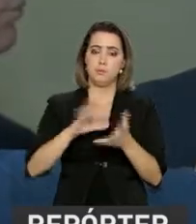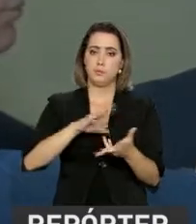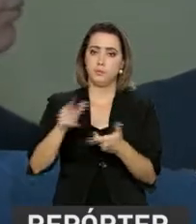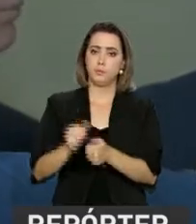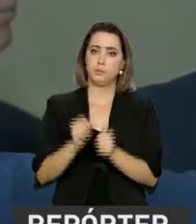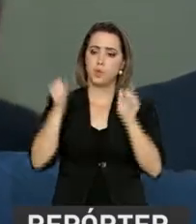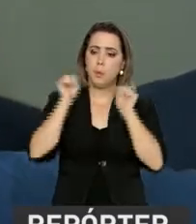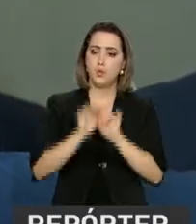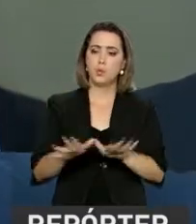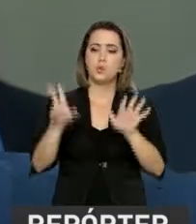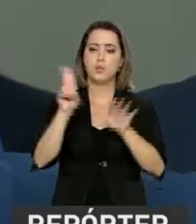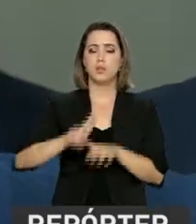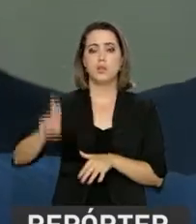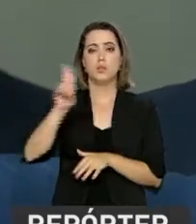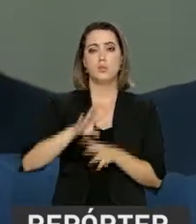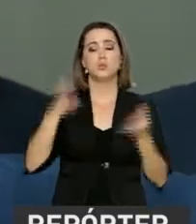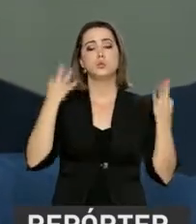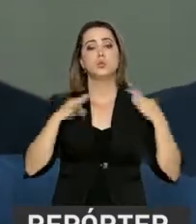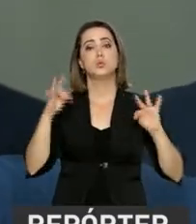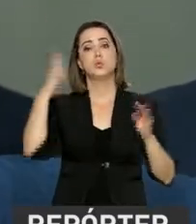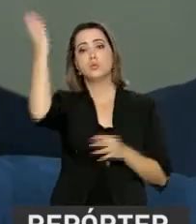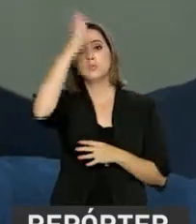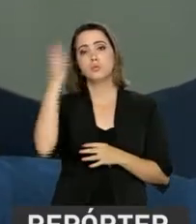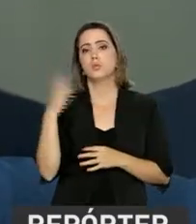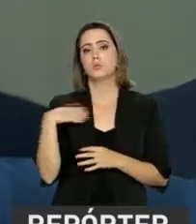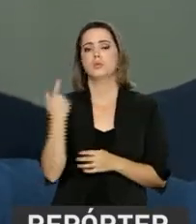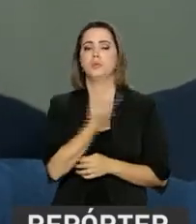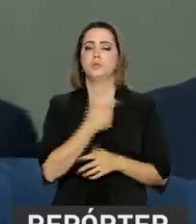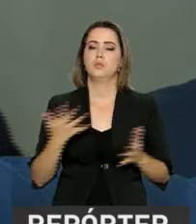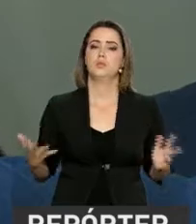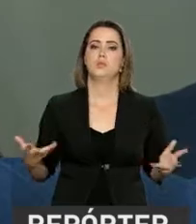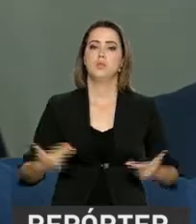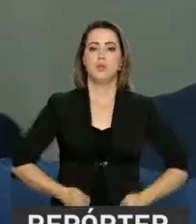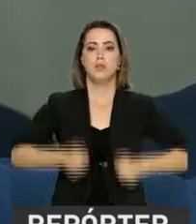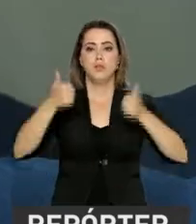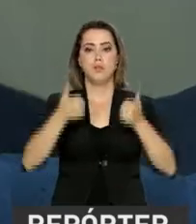multiplicar o uso desse recurso para sermos mais eficientes na competição internacional.